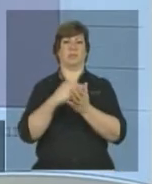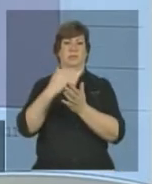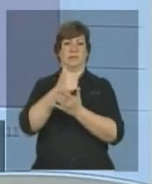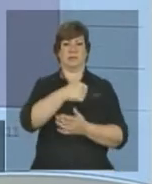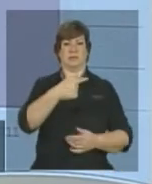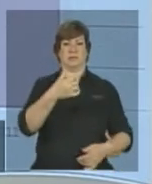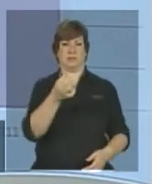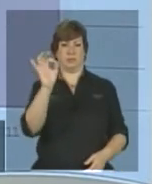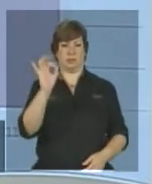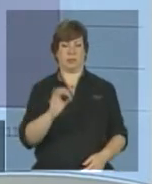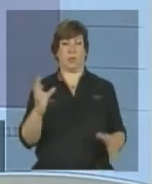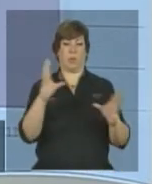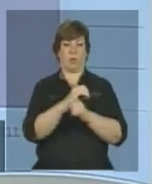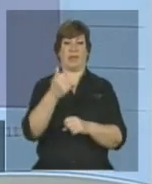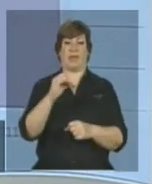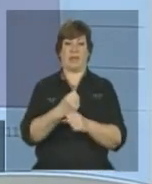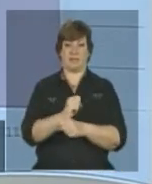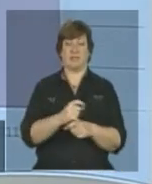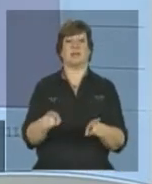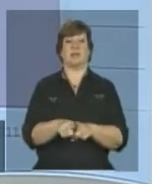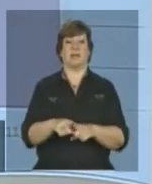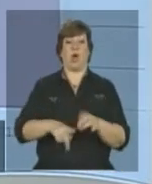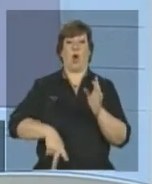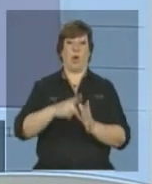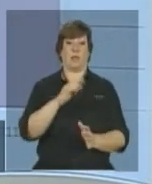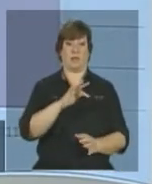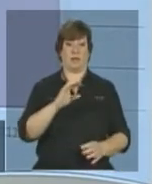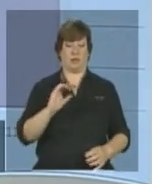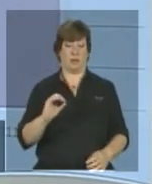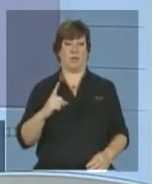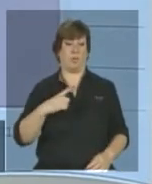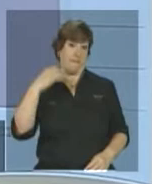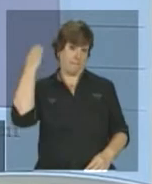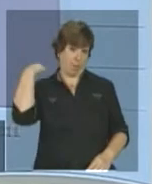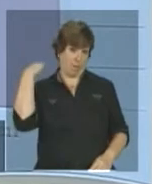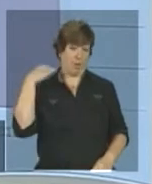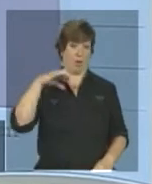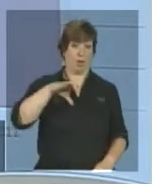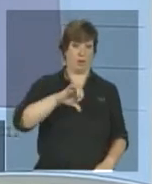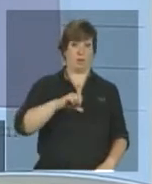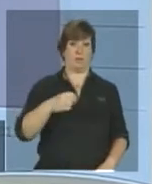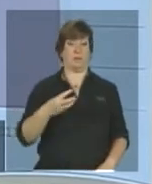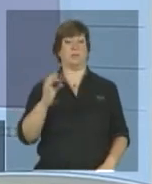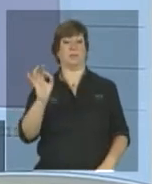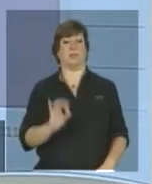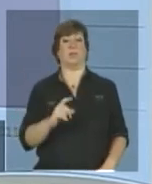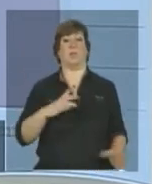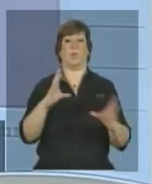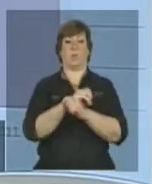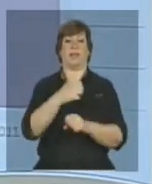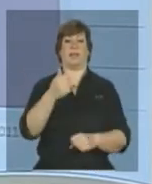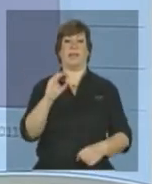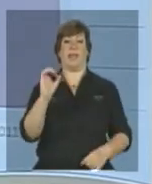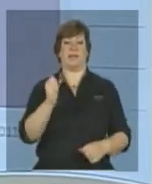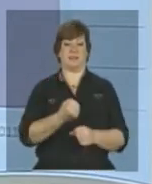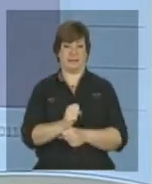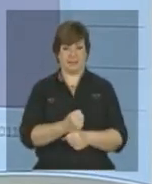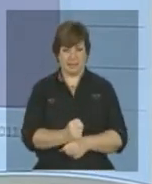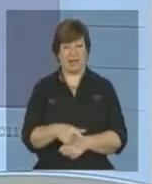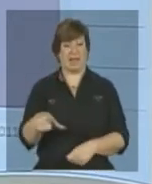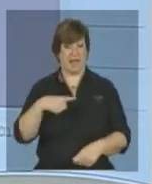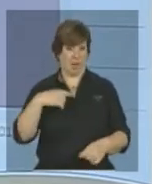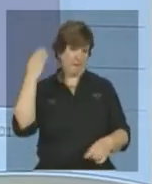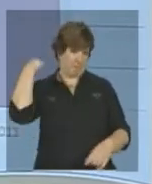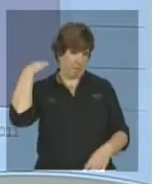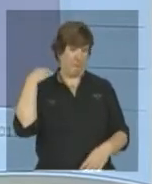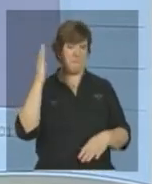passar. Transplante de pulmão, 96% em 10 anos. É, o transplante de pulmão é o transplante mais